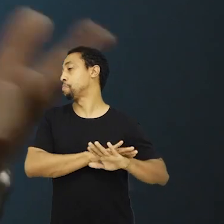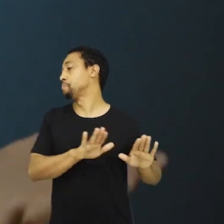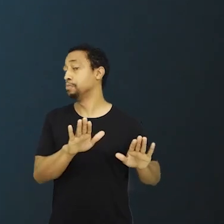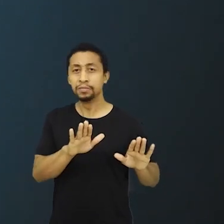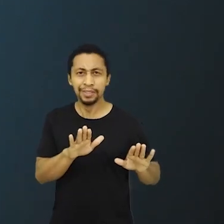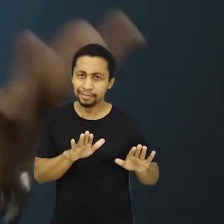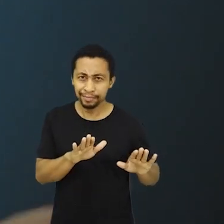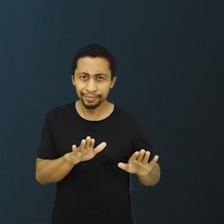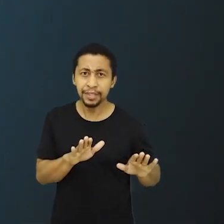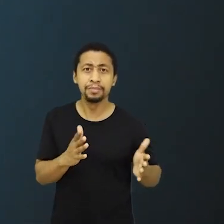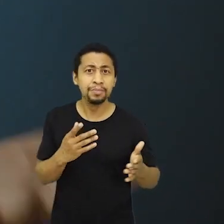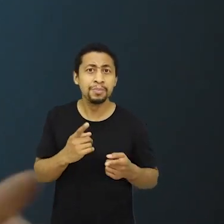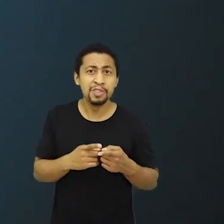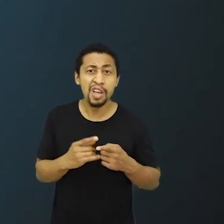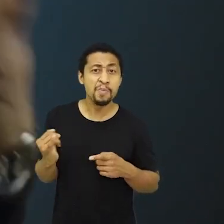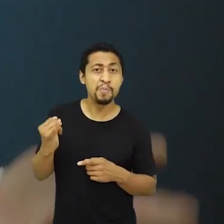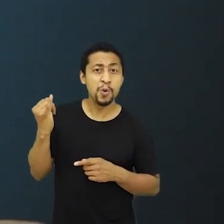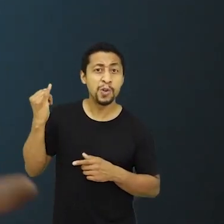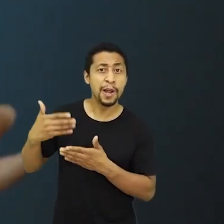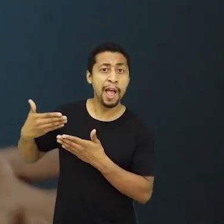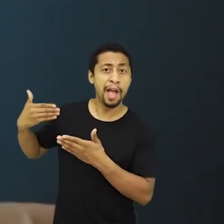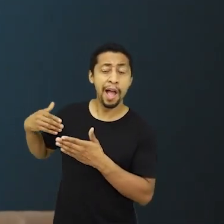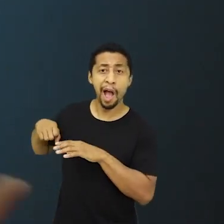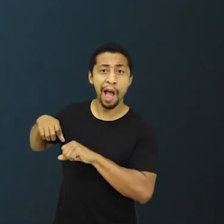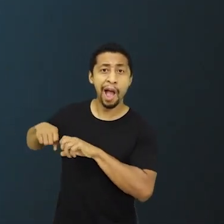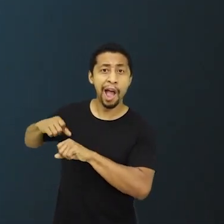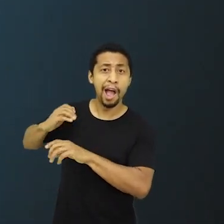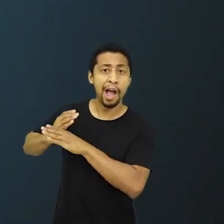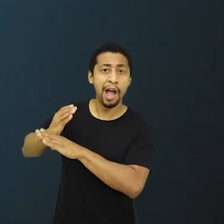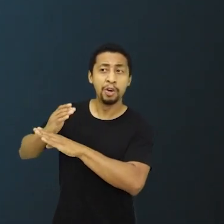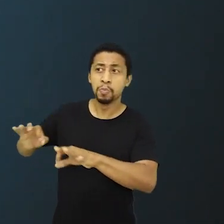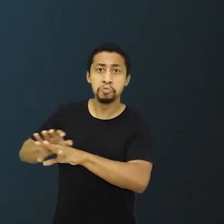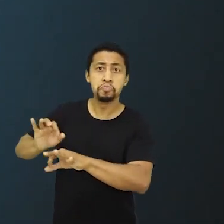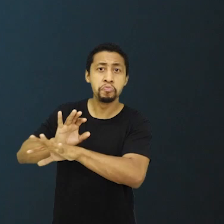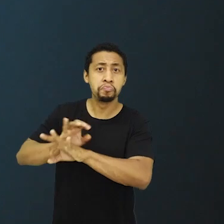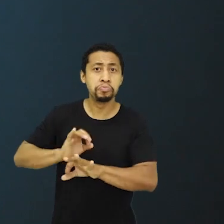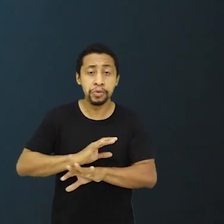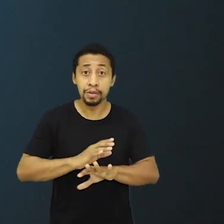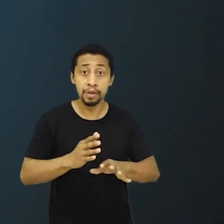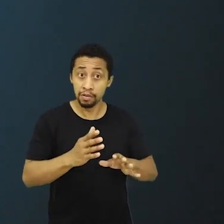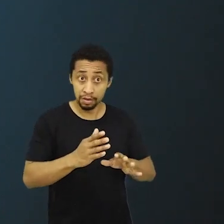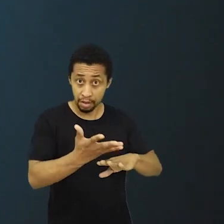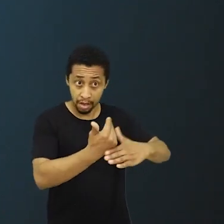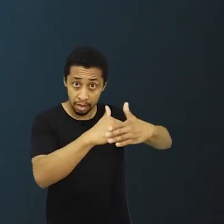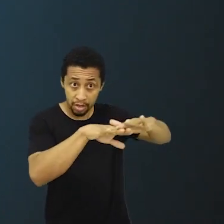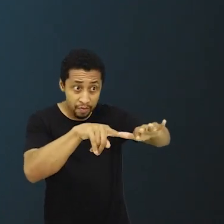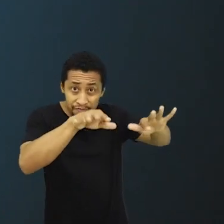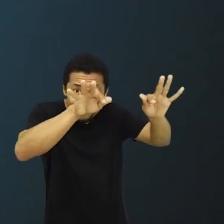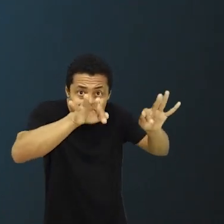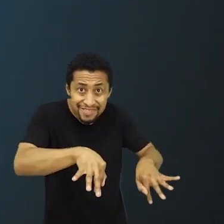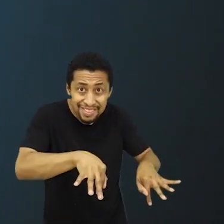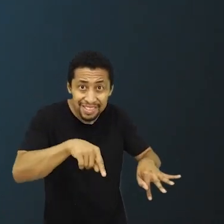o que era importante achar já foi achado, sabe-se lá o que ainda pode aparecer. Então, o acervo não é uma atividade